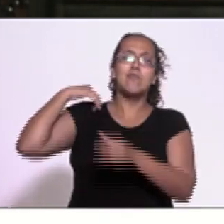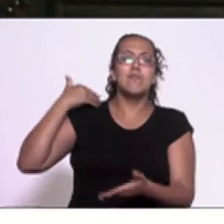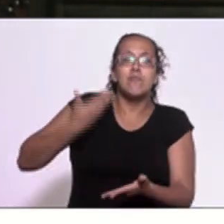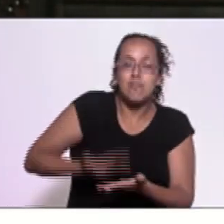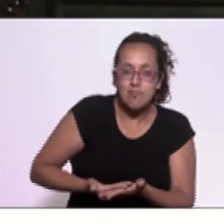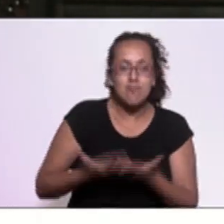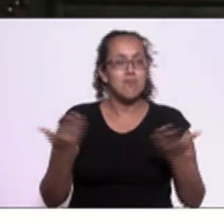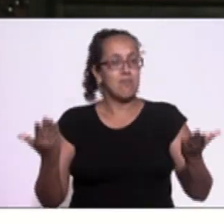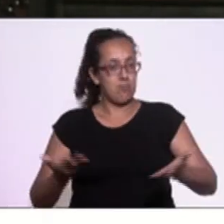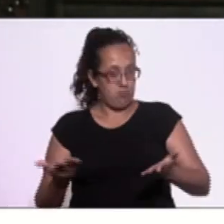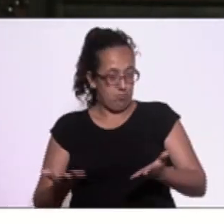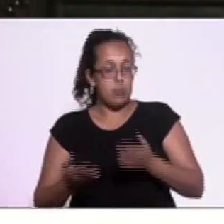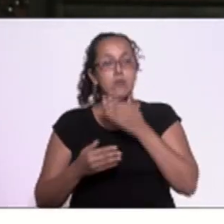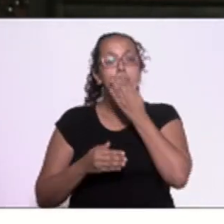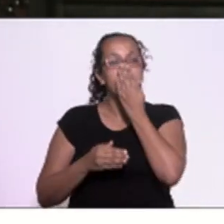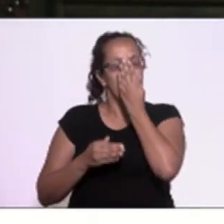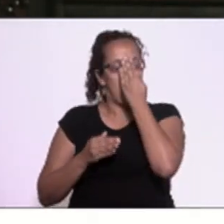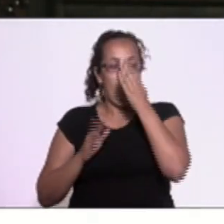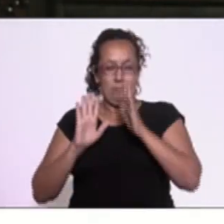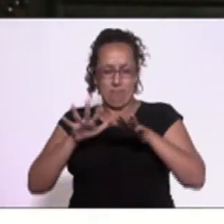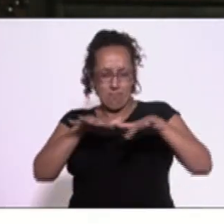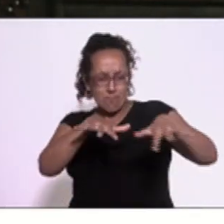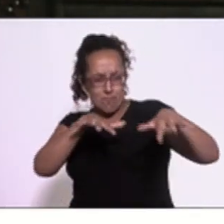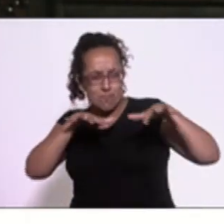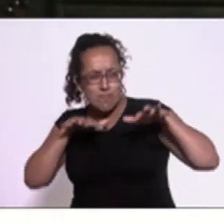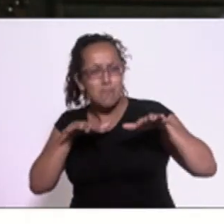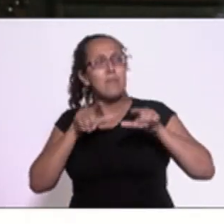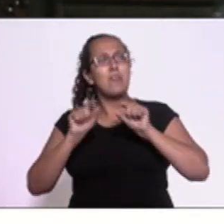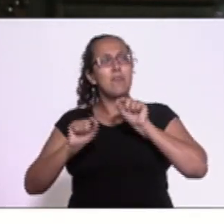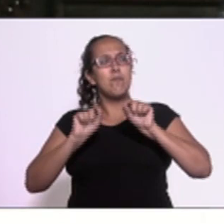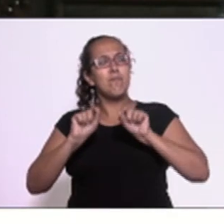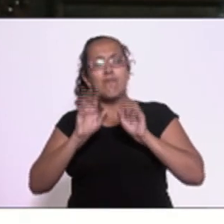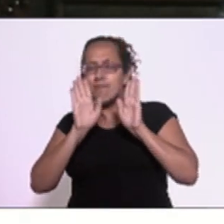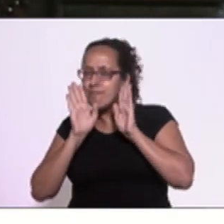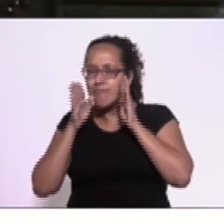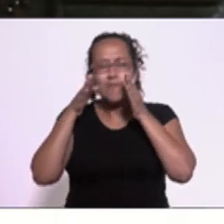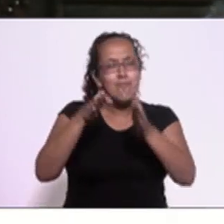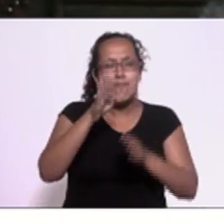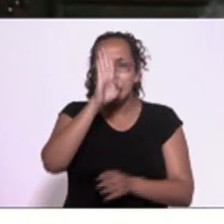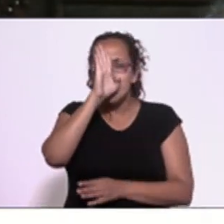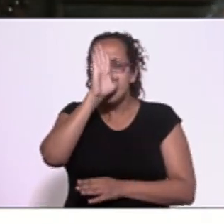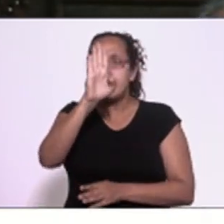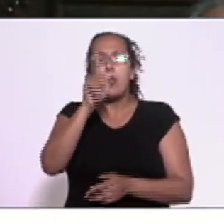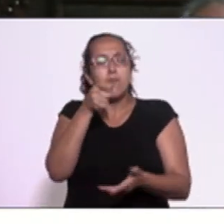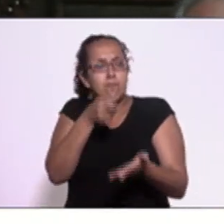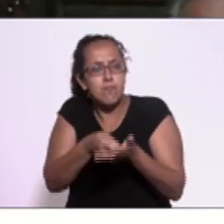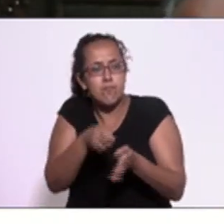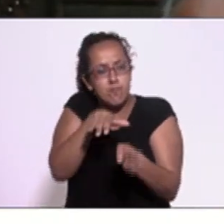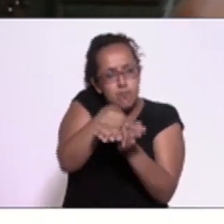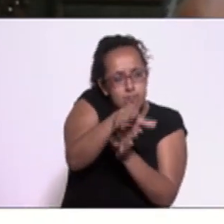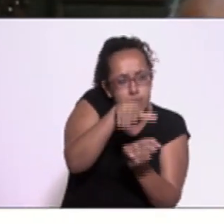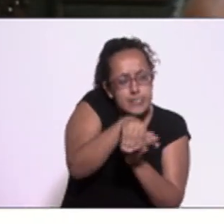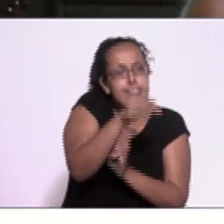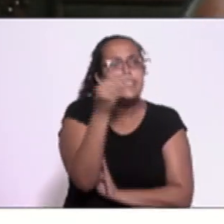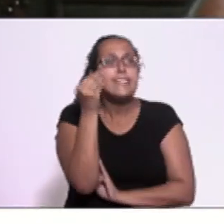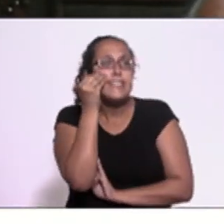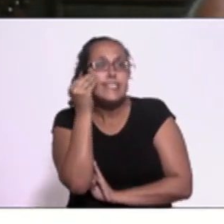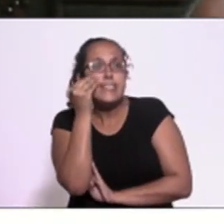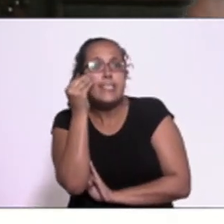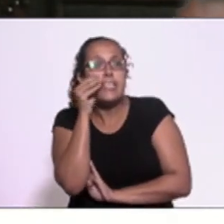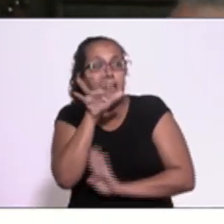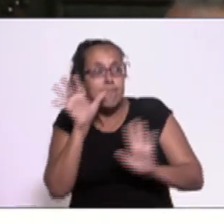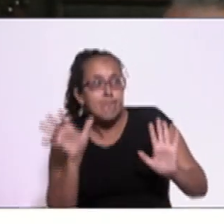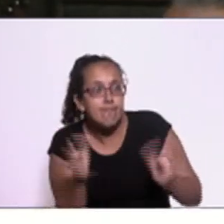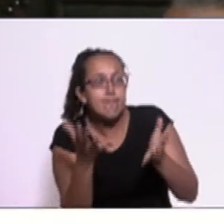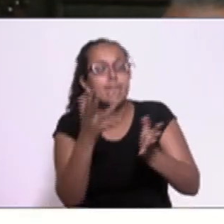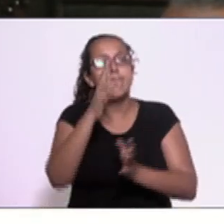da República. Eram campanhas levadas a cabo exclusivamente pela doutrinação, pela tentativa de